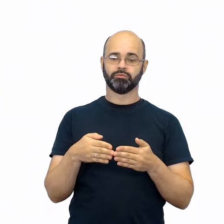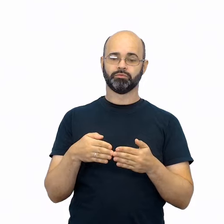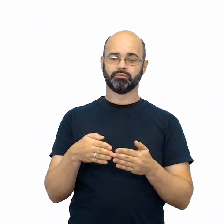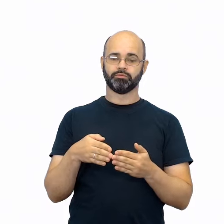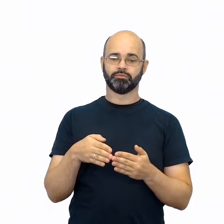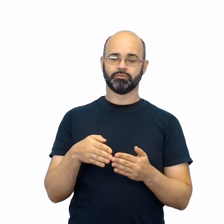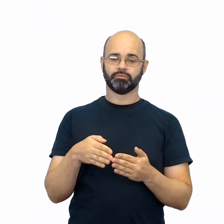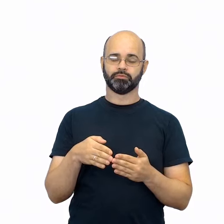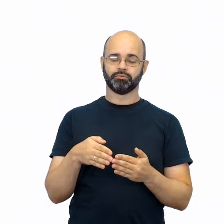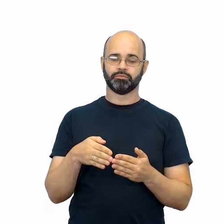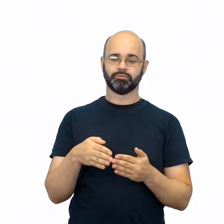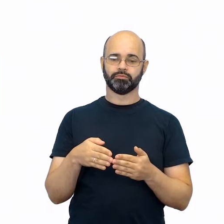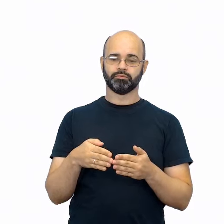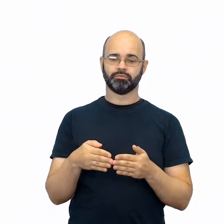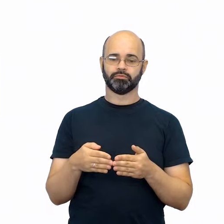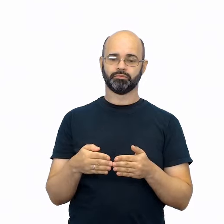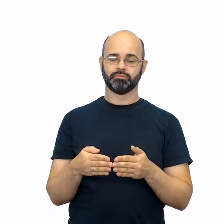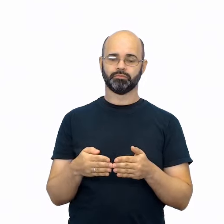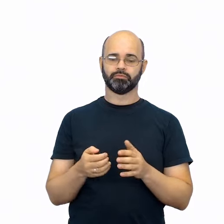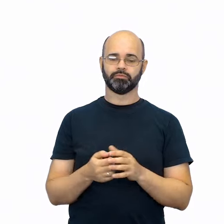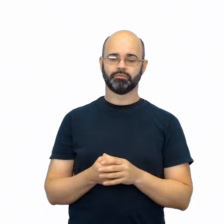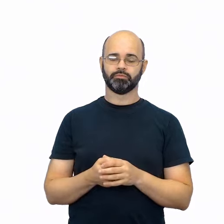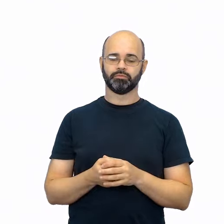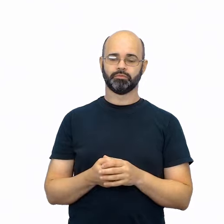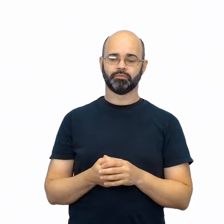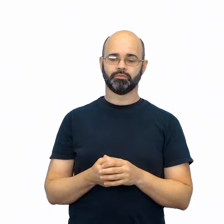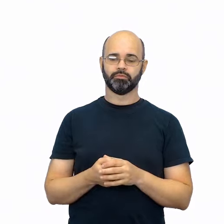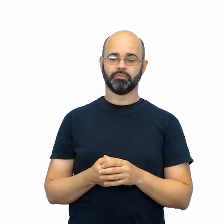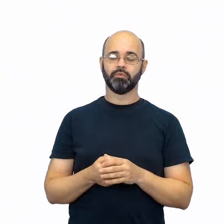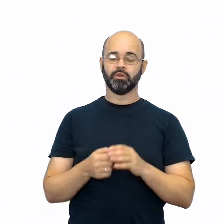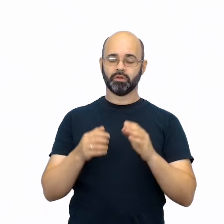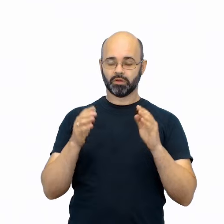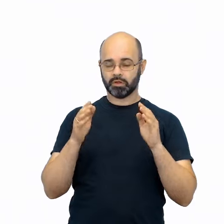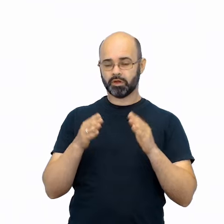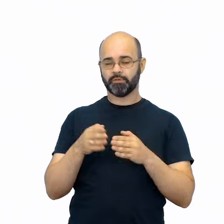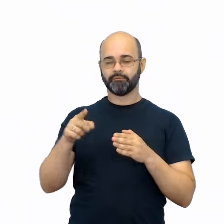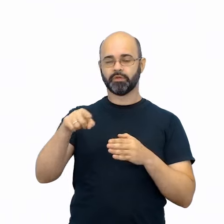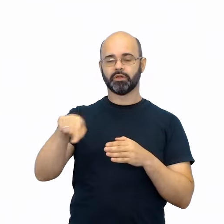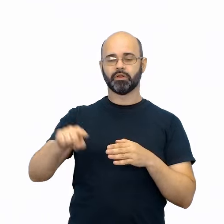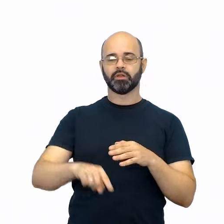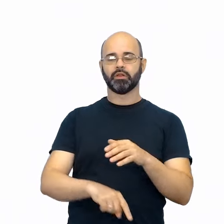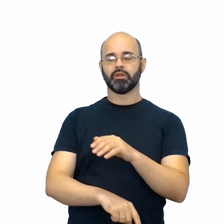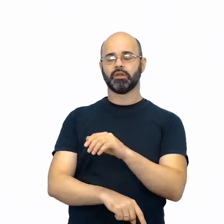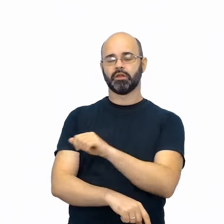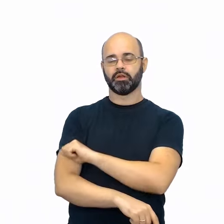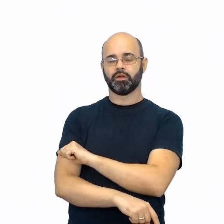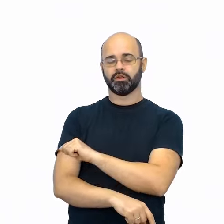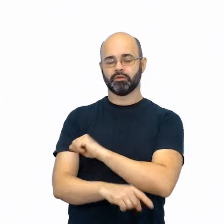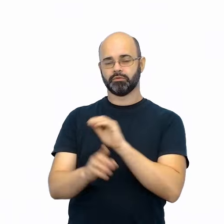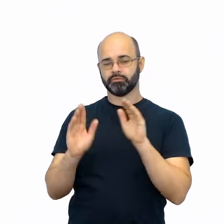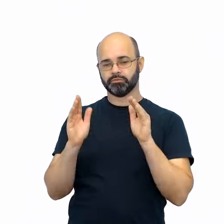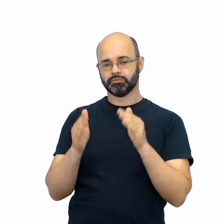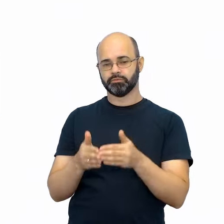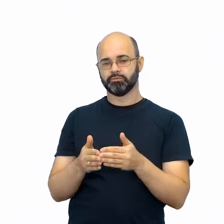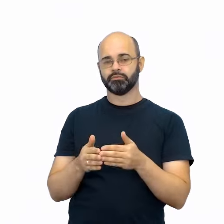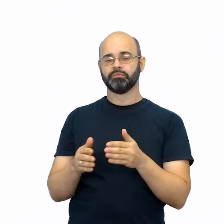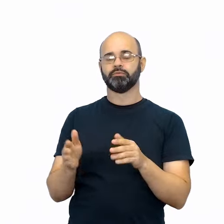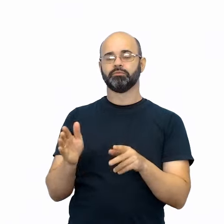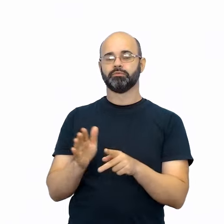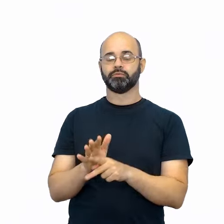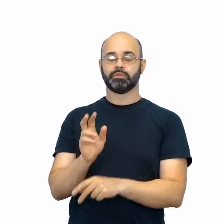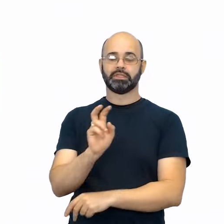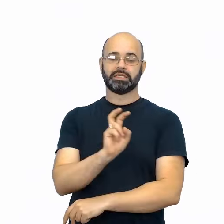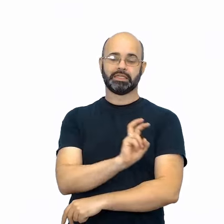aspecto central à aprendizagem dos estudantes, que perpassa as SDs dos 5 anos